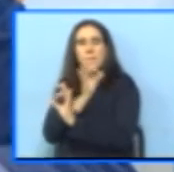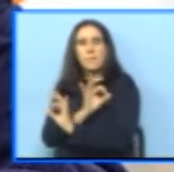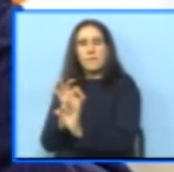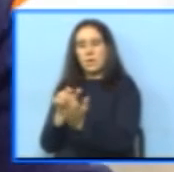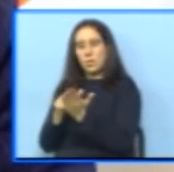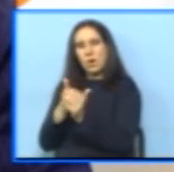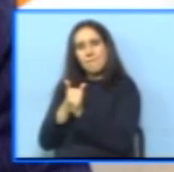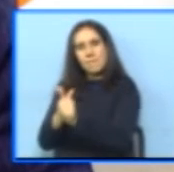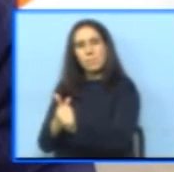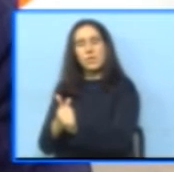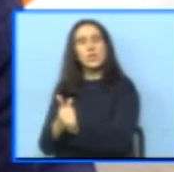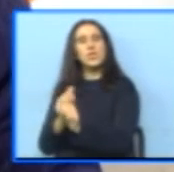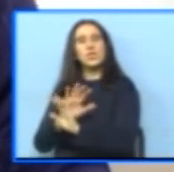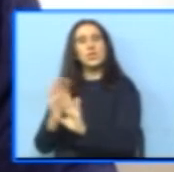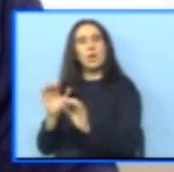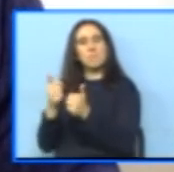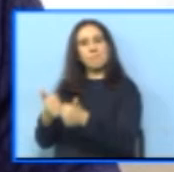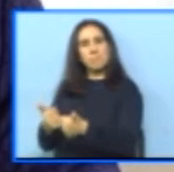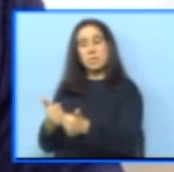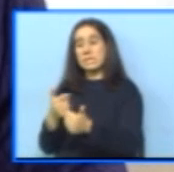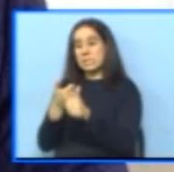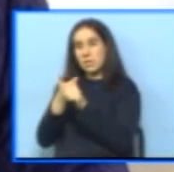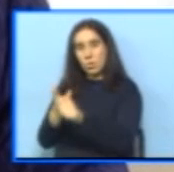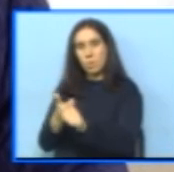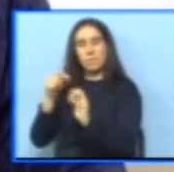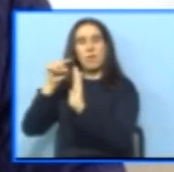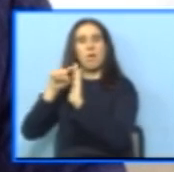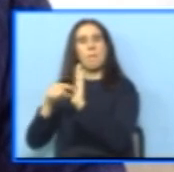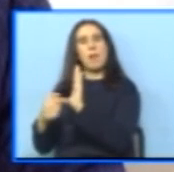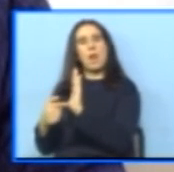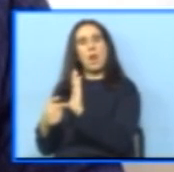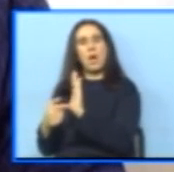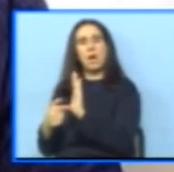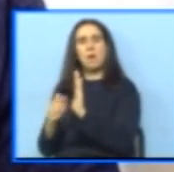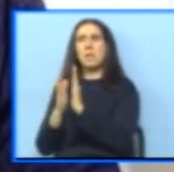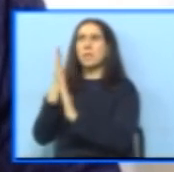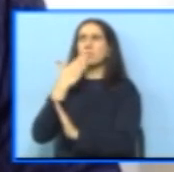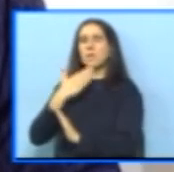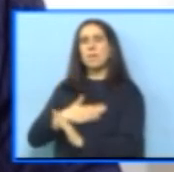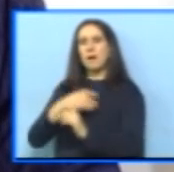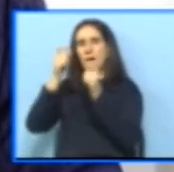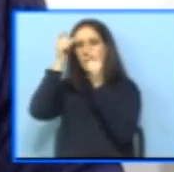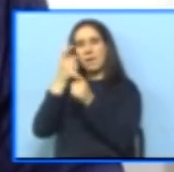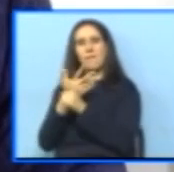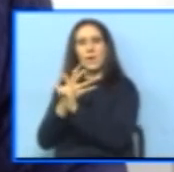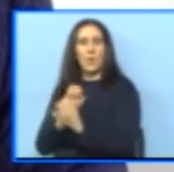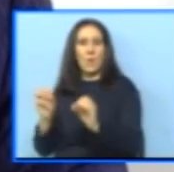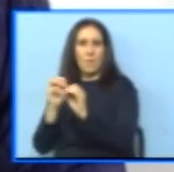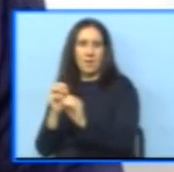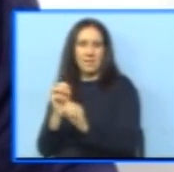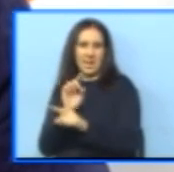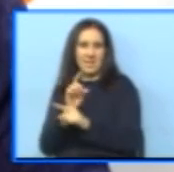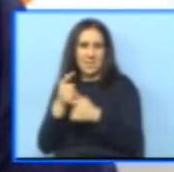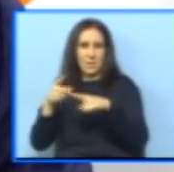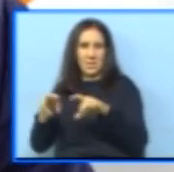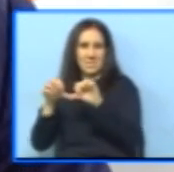e ganhei. Se eu cumprir tudo isso, todas as normas que lá estão, não há Deus que me meta no inferno. Utilizando a linguagem que